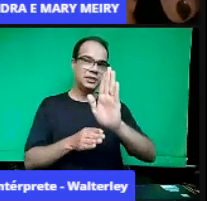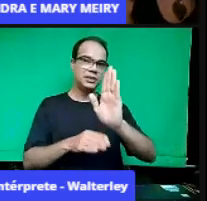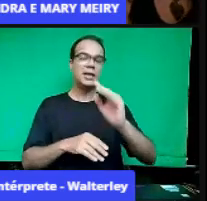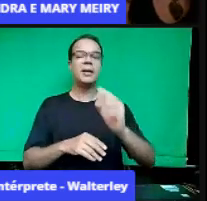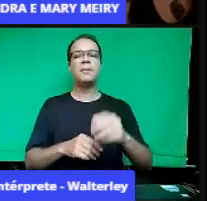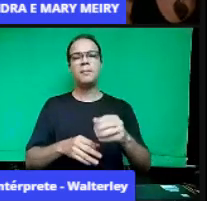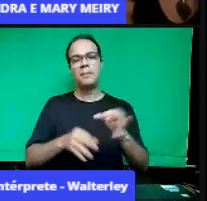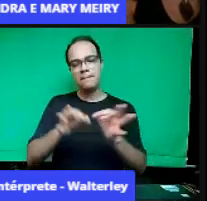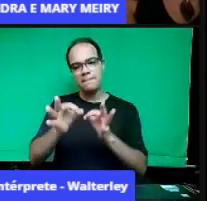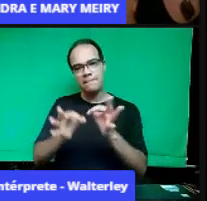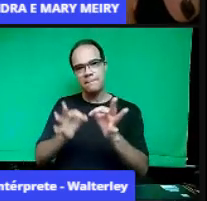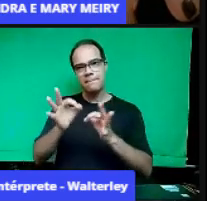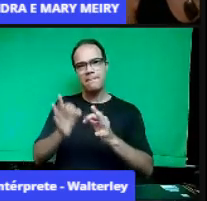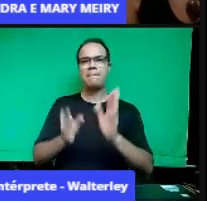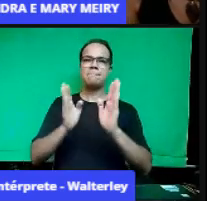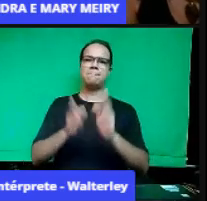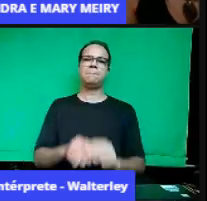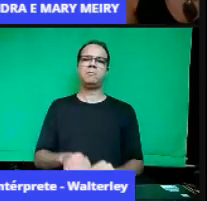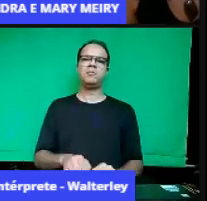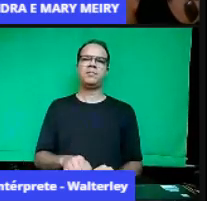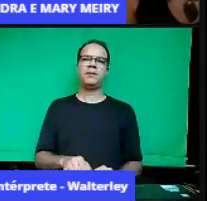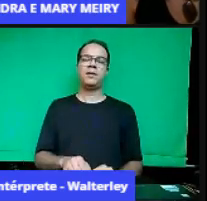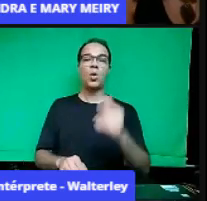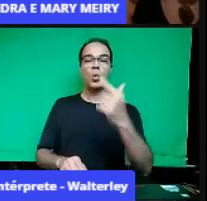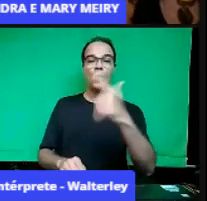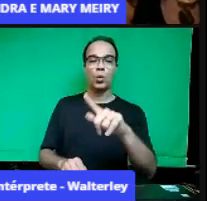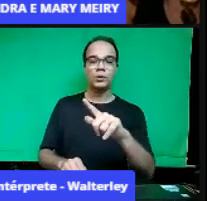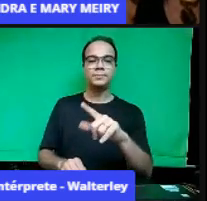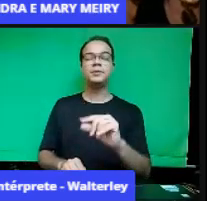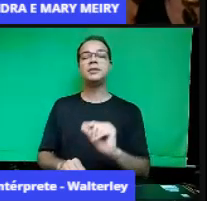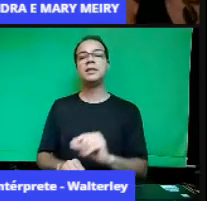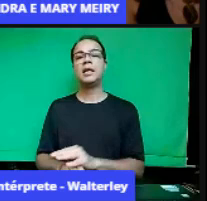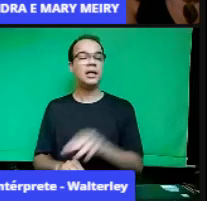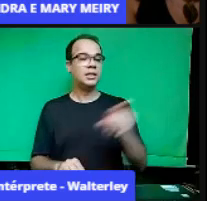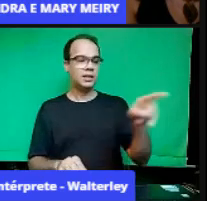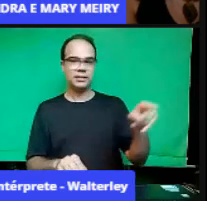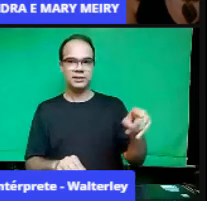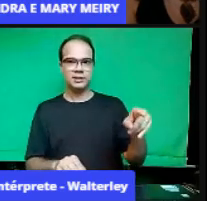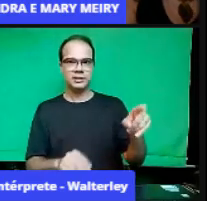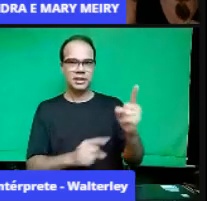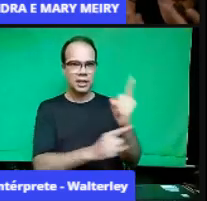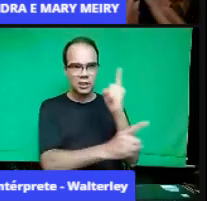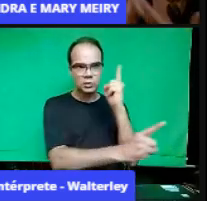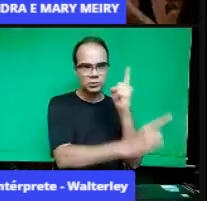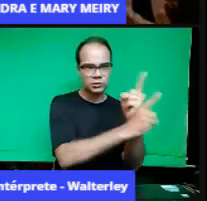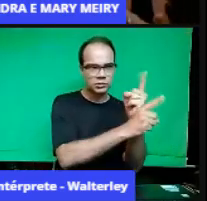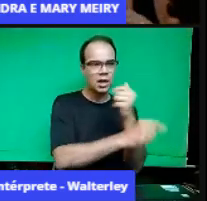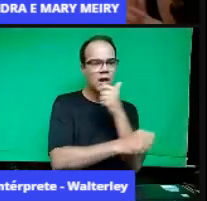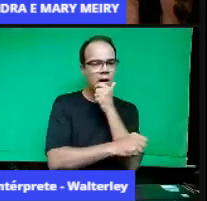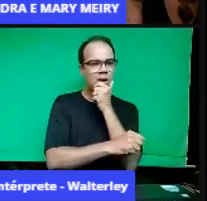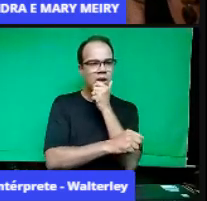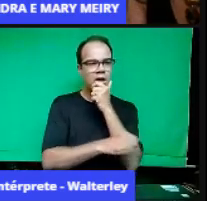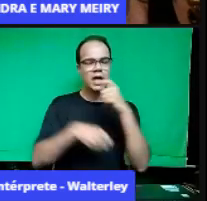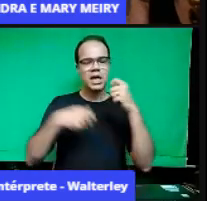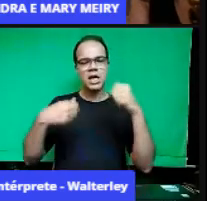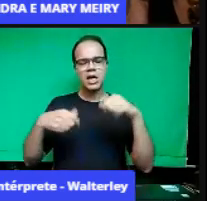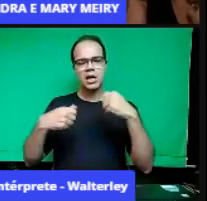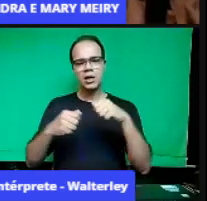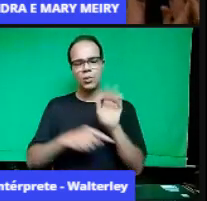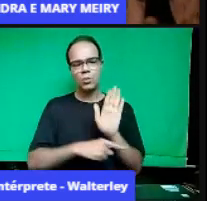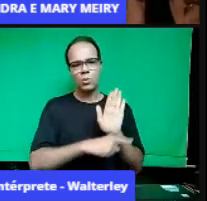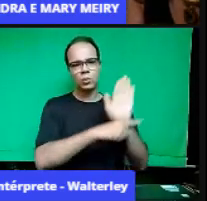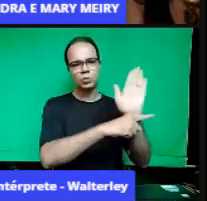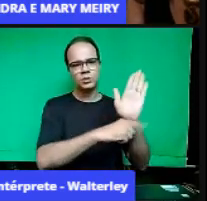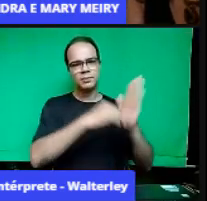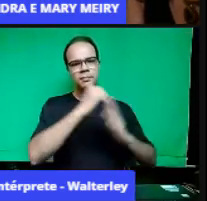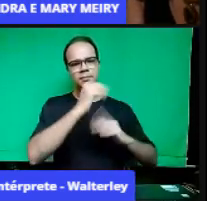Objetivos específicos. Quando você identifica que habilidade você quer desenvolver, então são os objetivos específicos